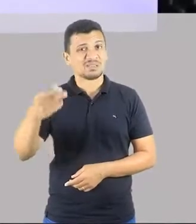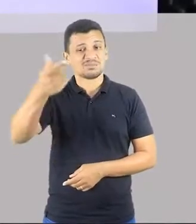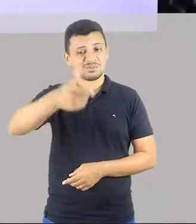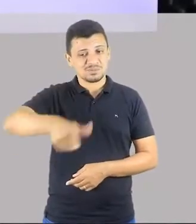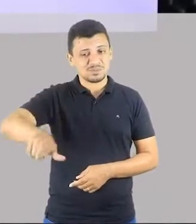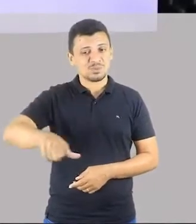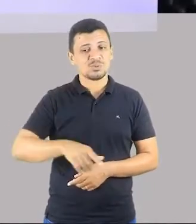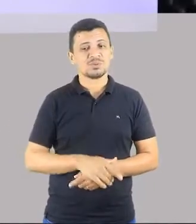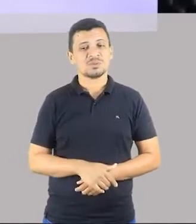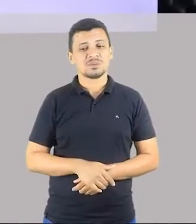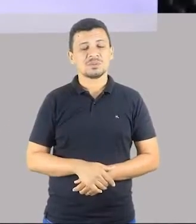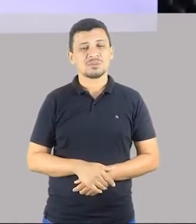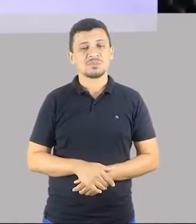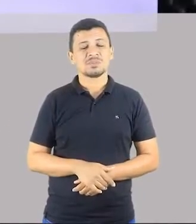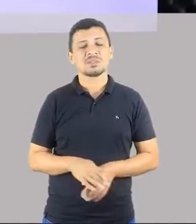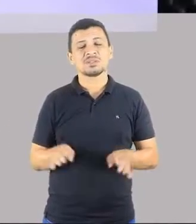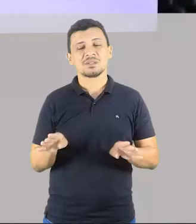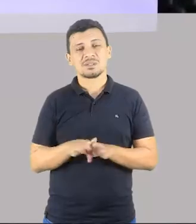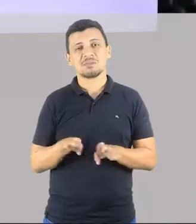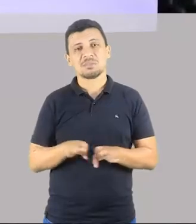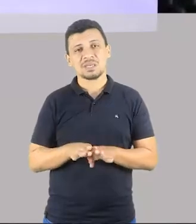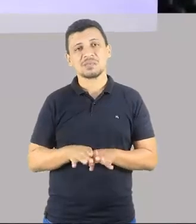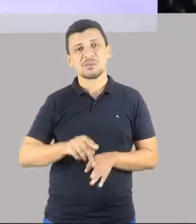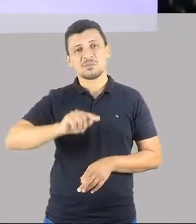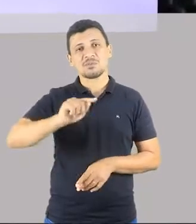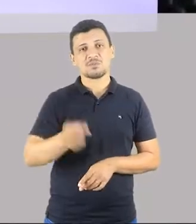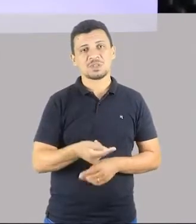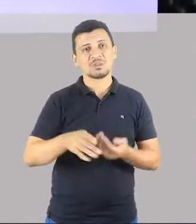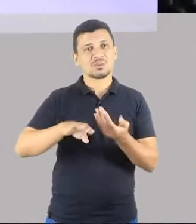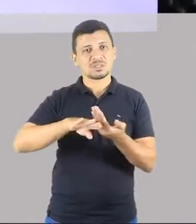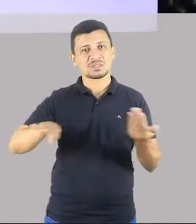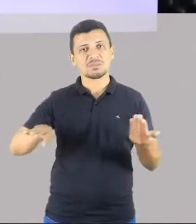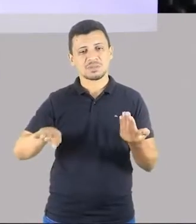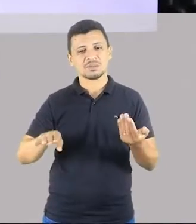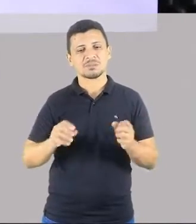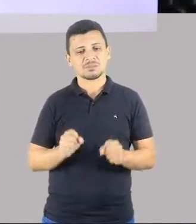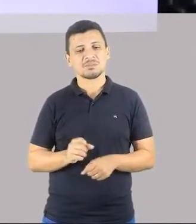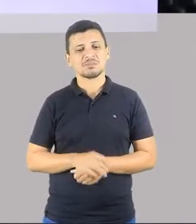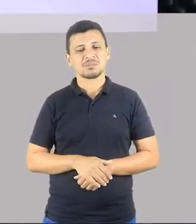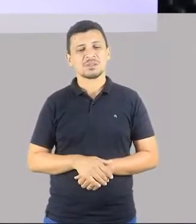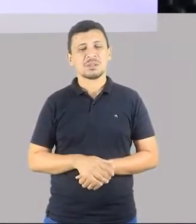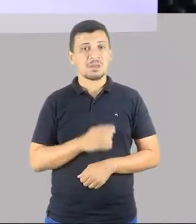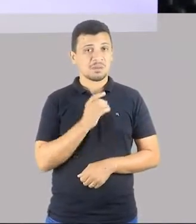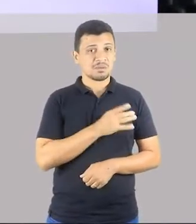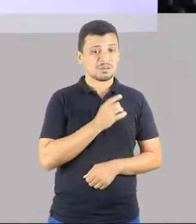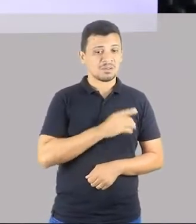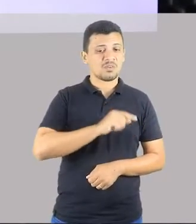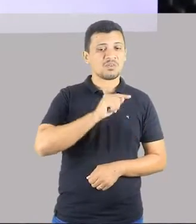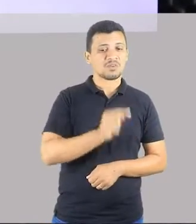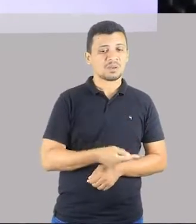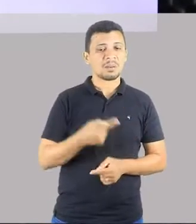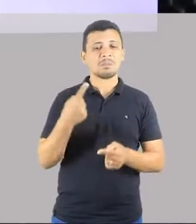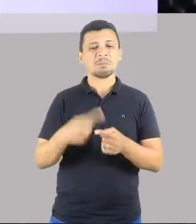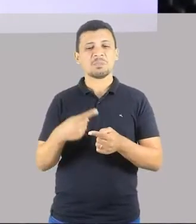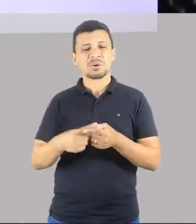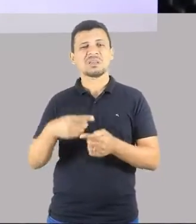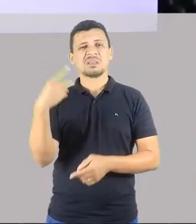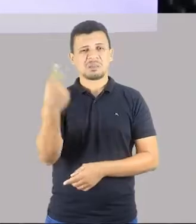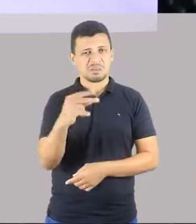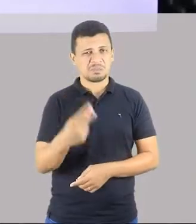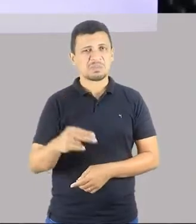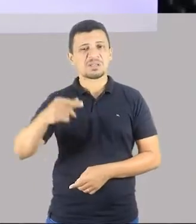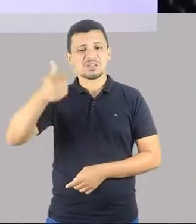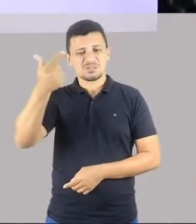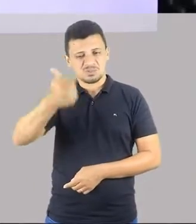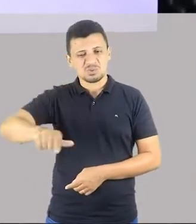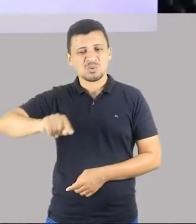direta, ok? Mas eu poderia separar pela vírgula. Aterrorizado, vírgula, porque ia apanhar novamente, o camponês teve a